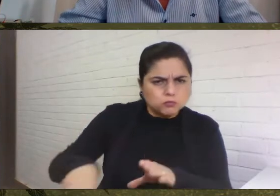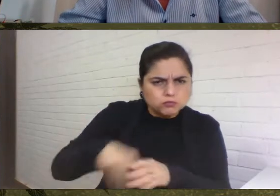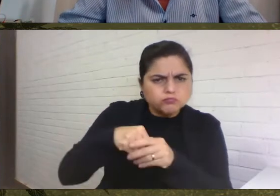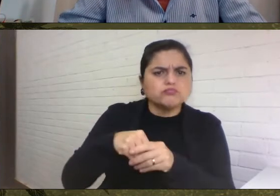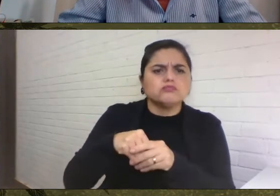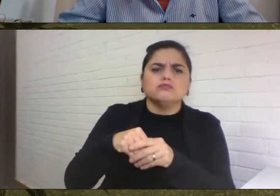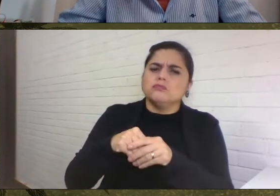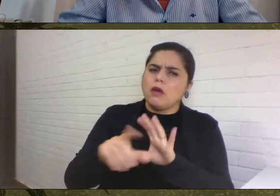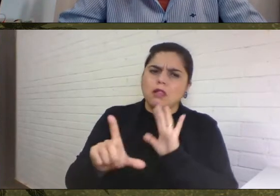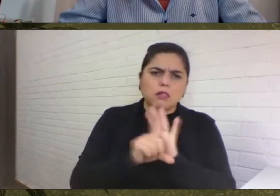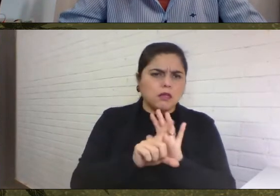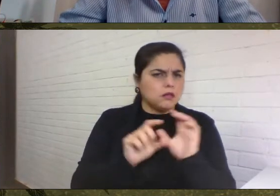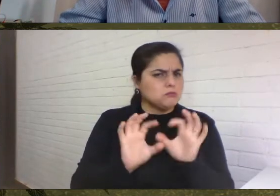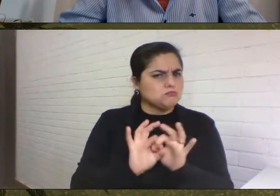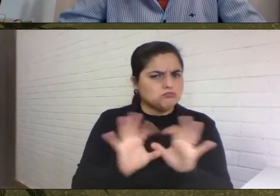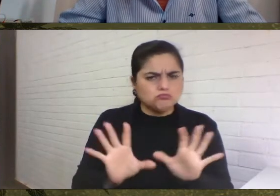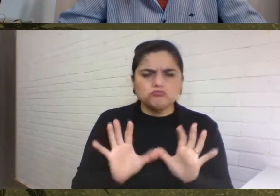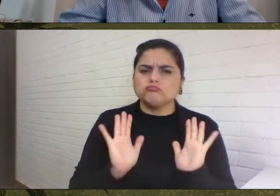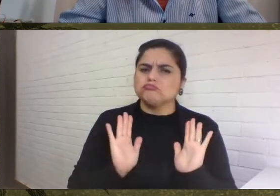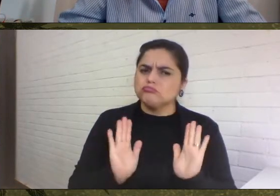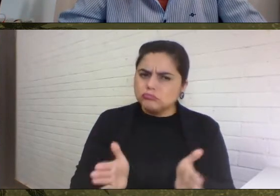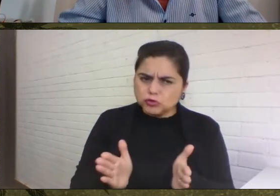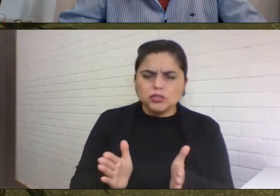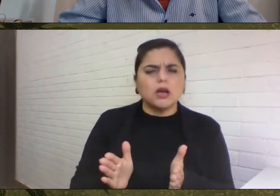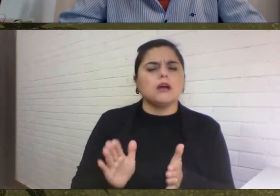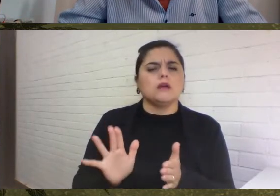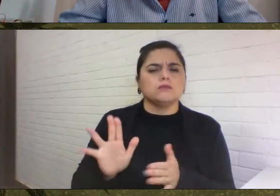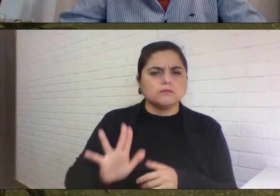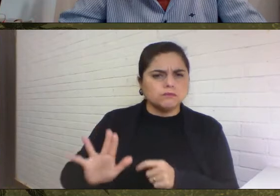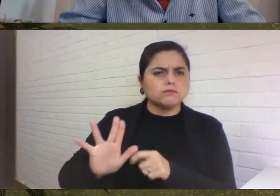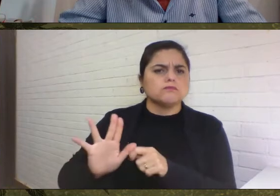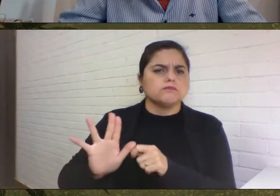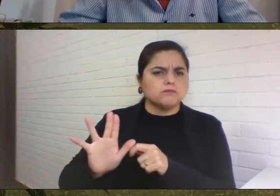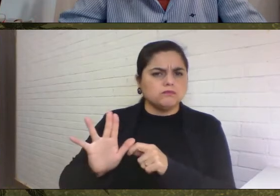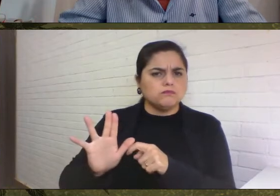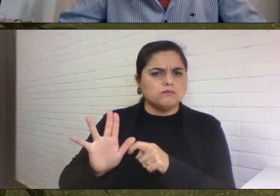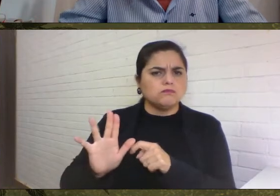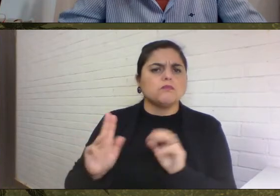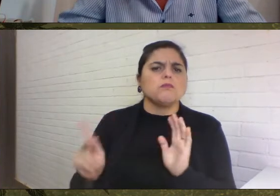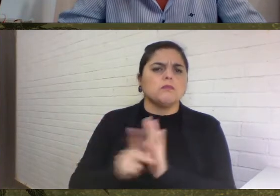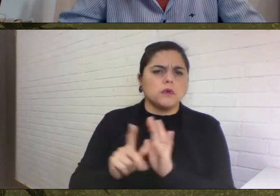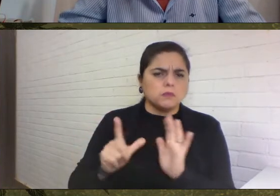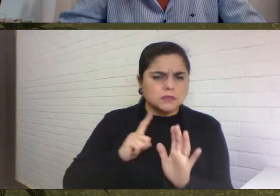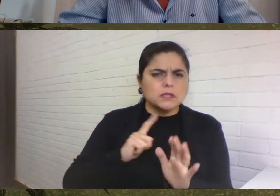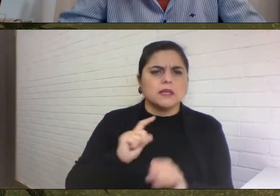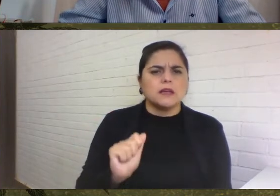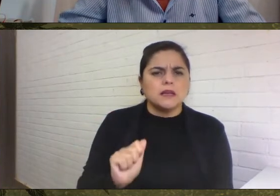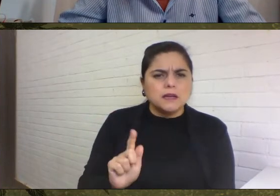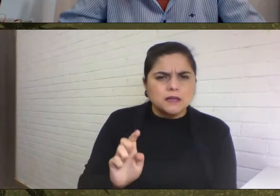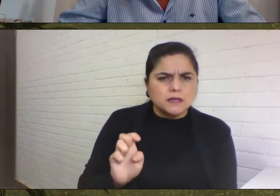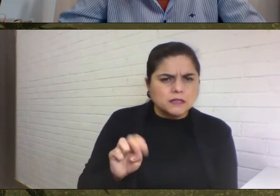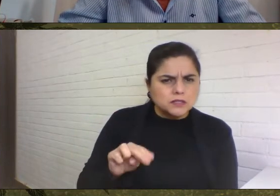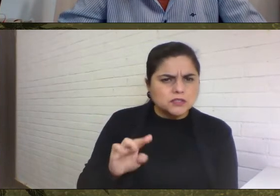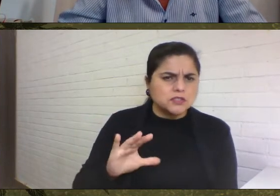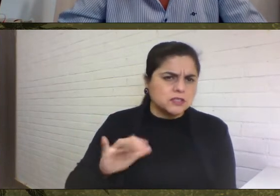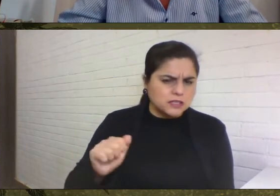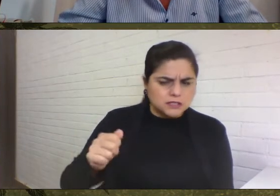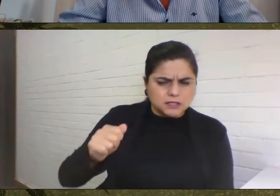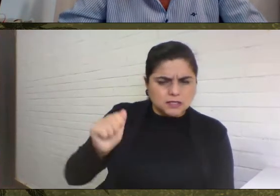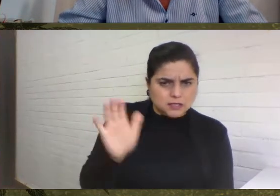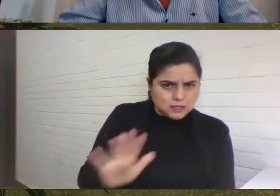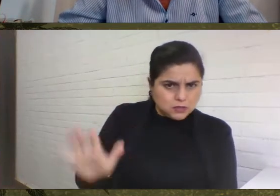legal, na dependência da Agência Nacional do Medicamento, o Infarmed,